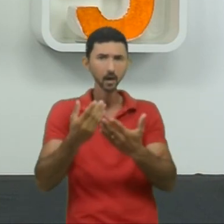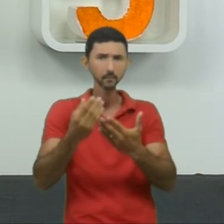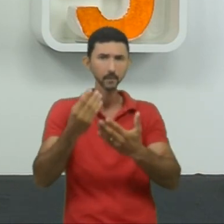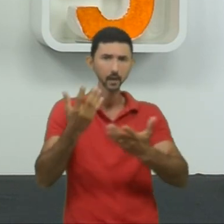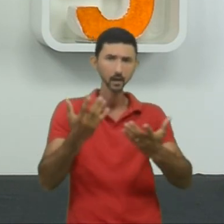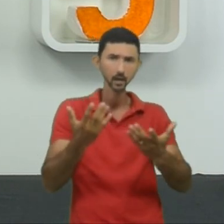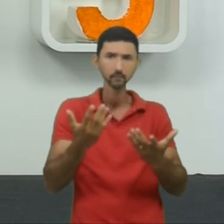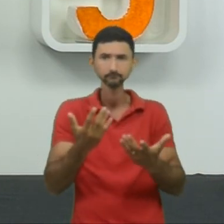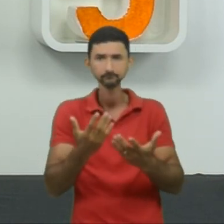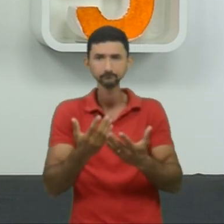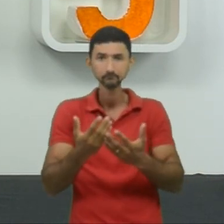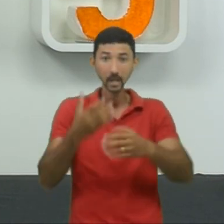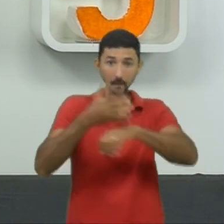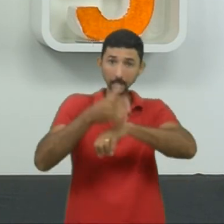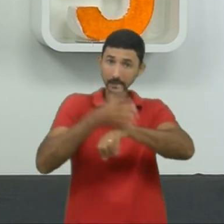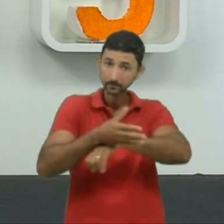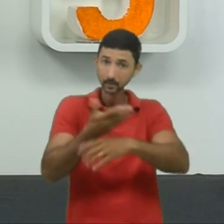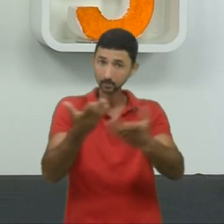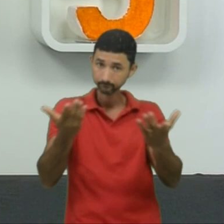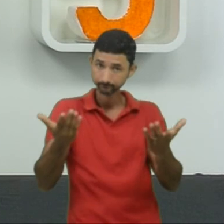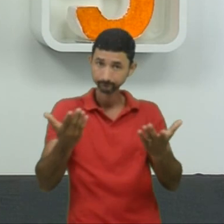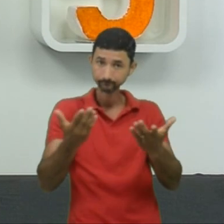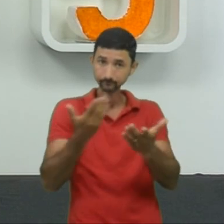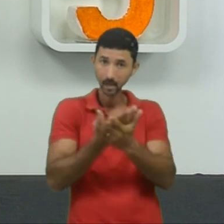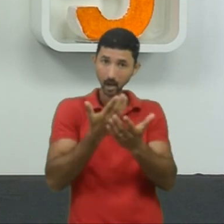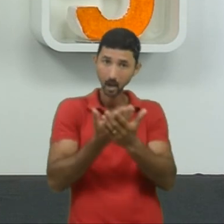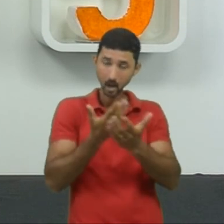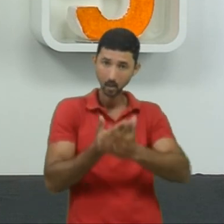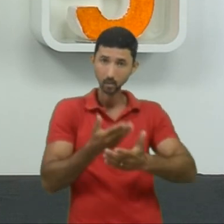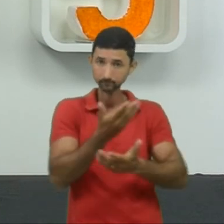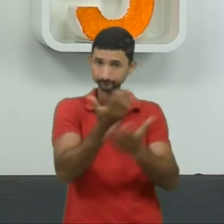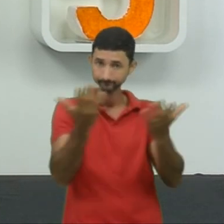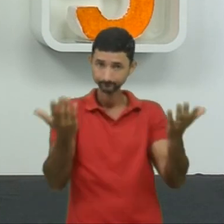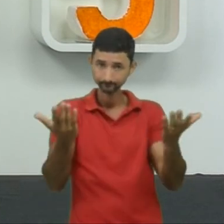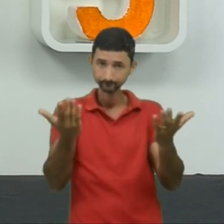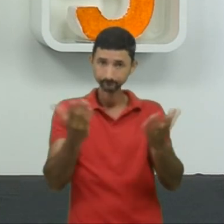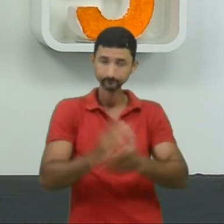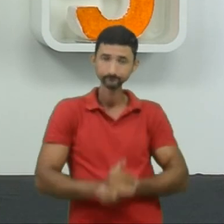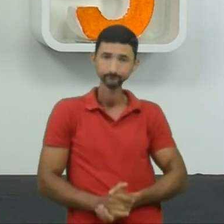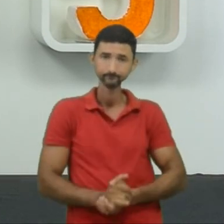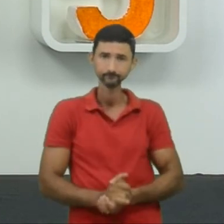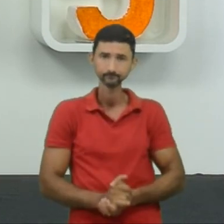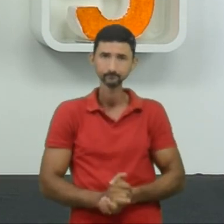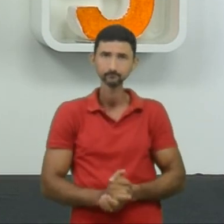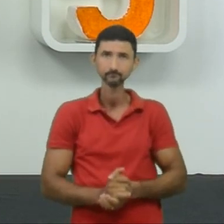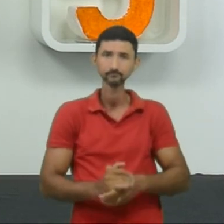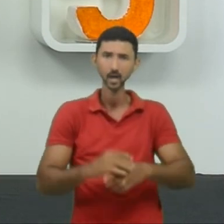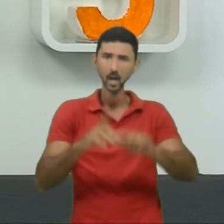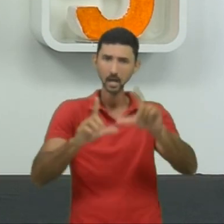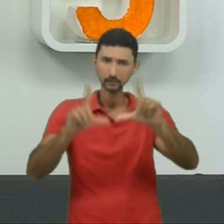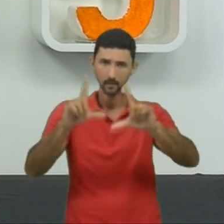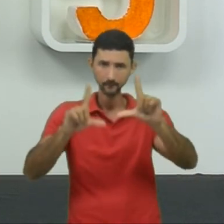vamos dizer assim, pela presença aqui na nossa aula virtual, aula